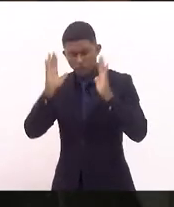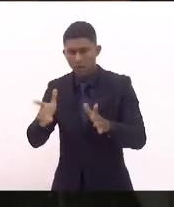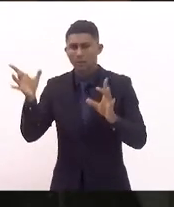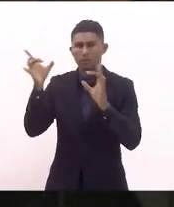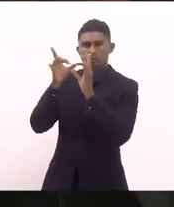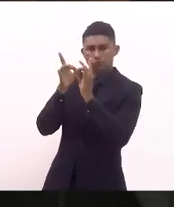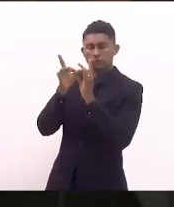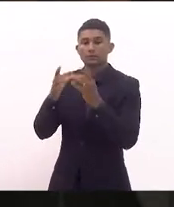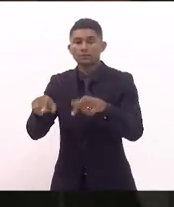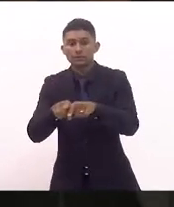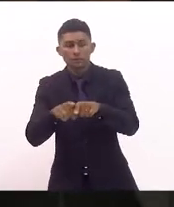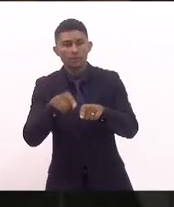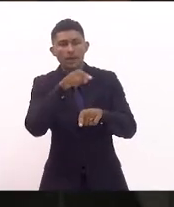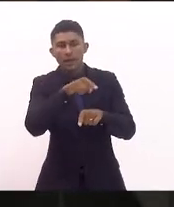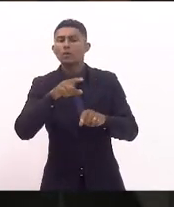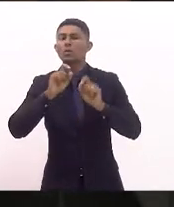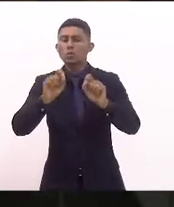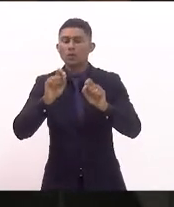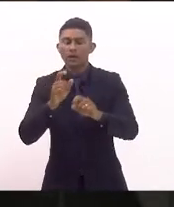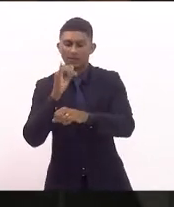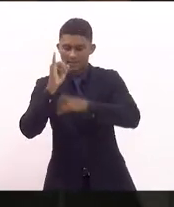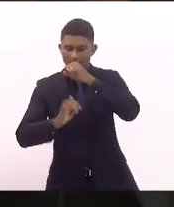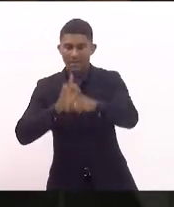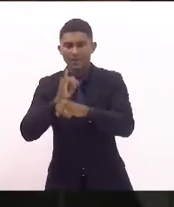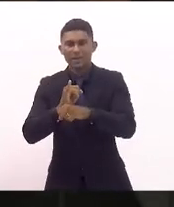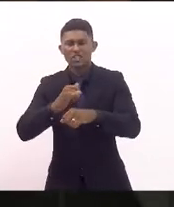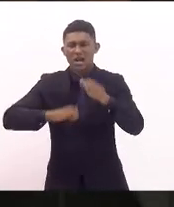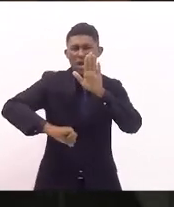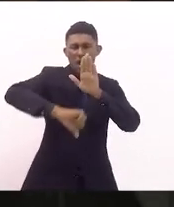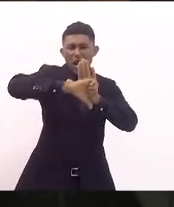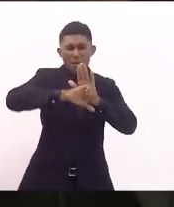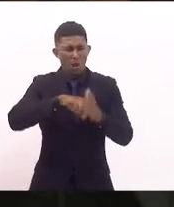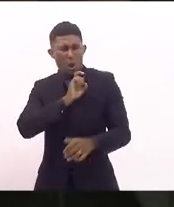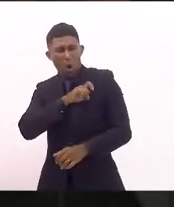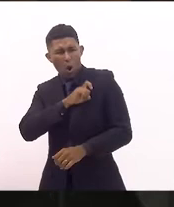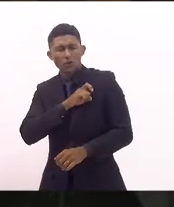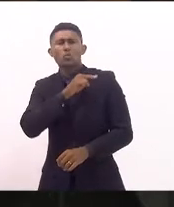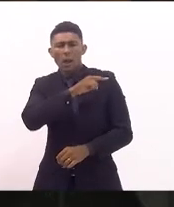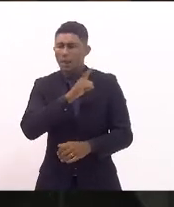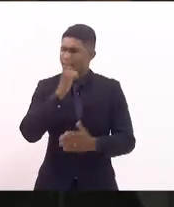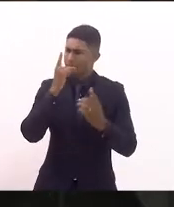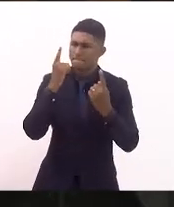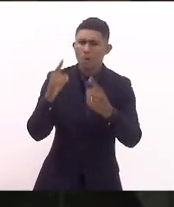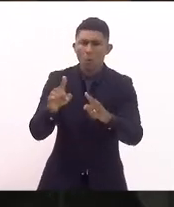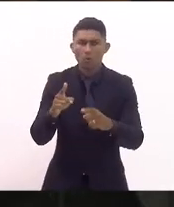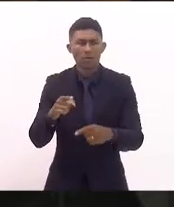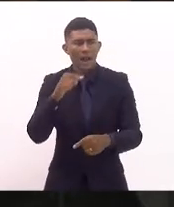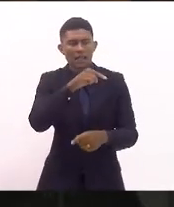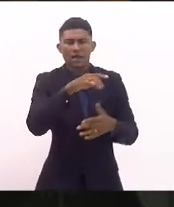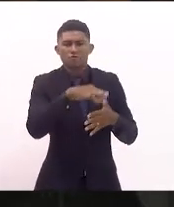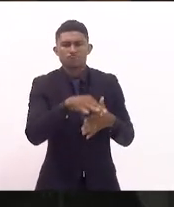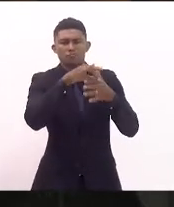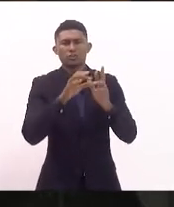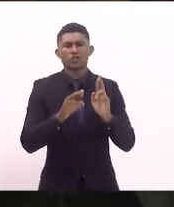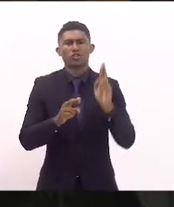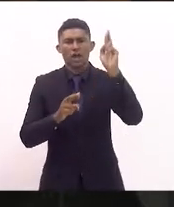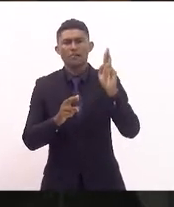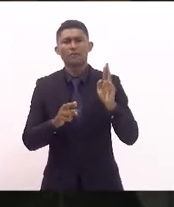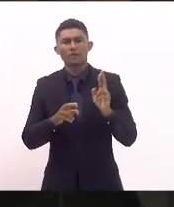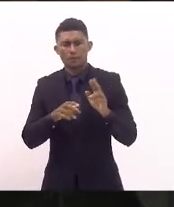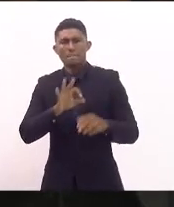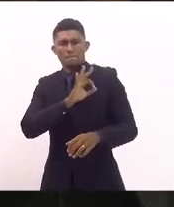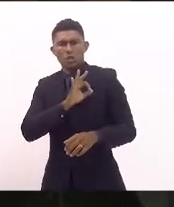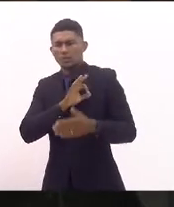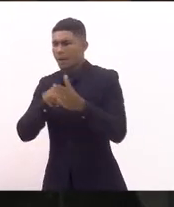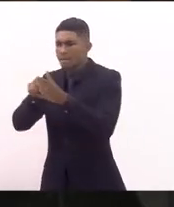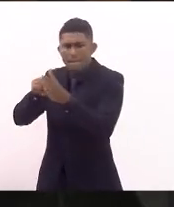no combate aos crimes de ódio pela internet, coordenou operação policial de repercussão internacional em diversos